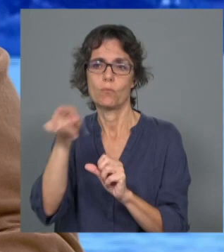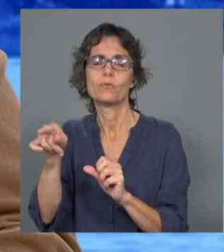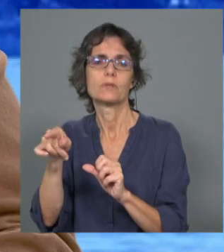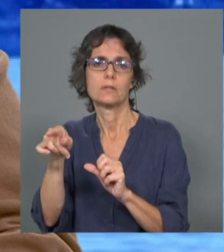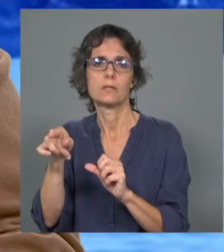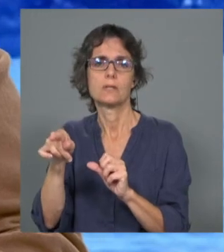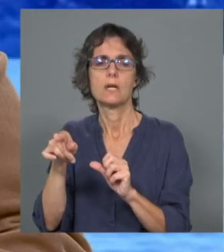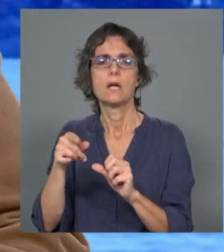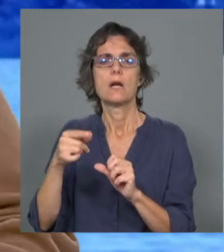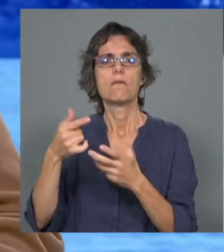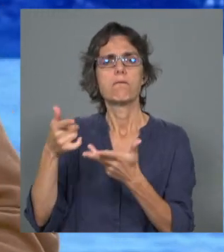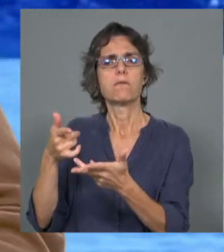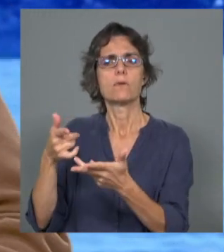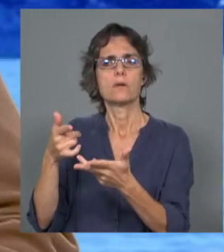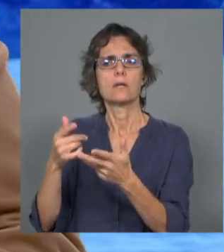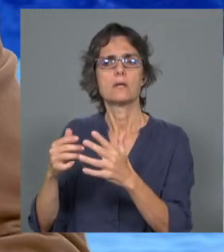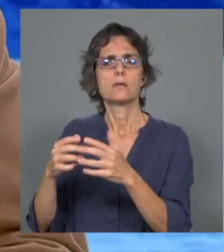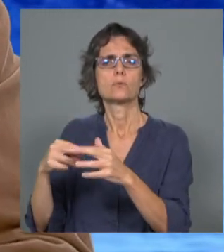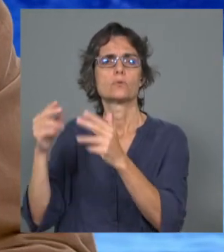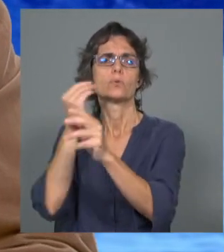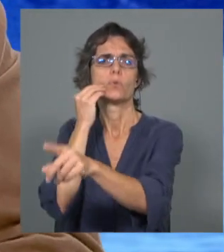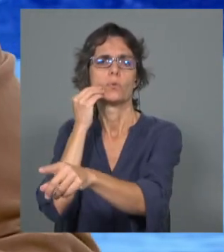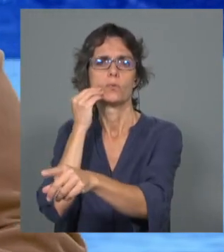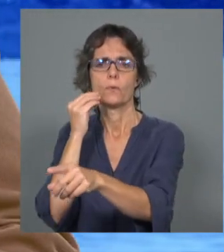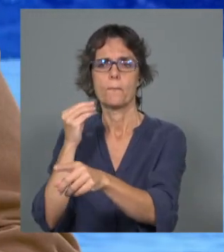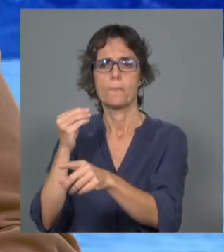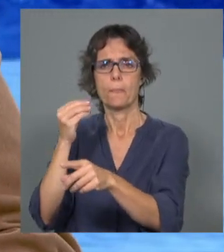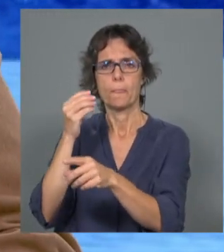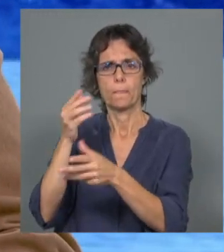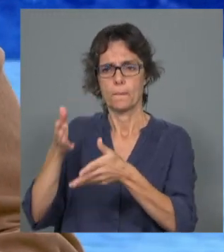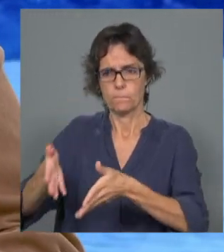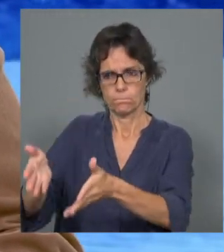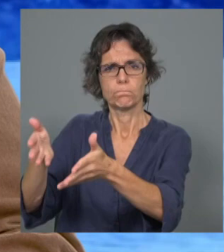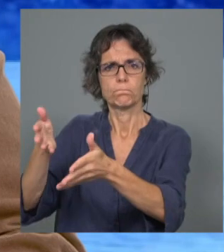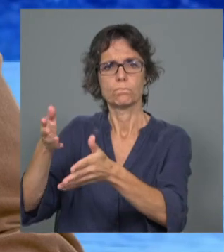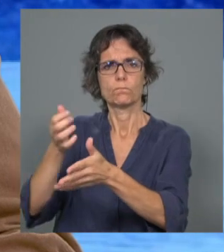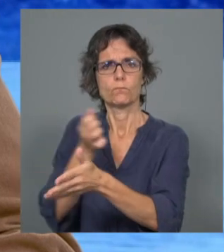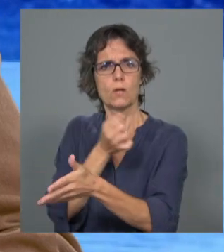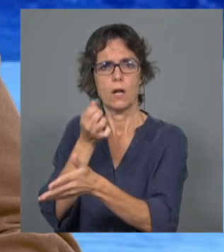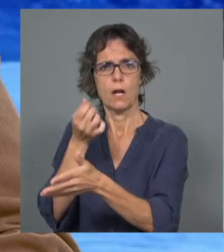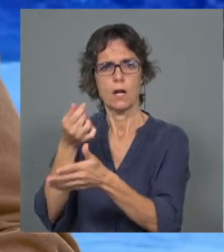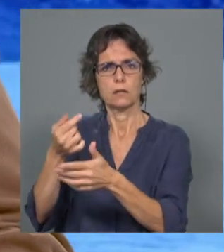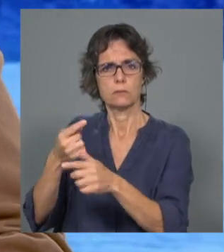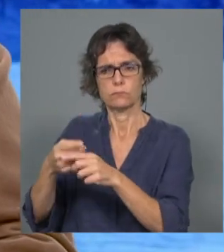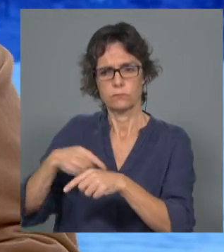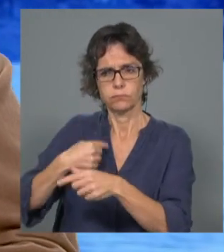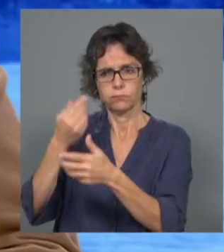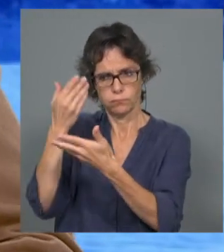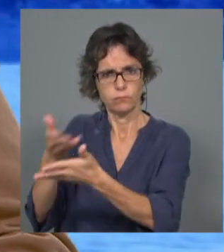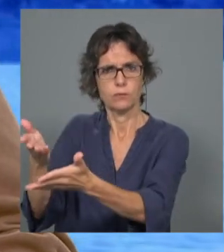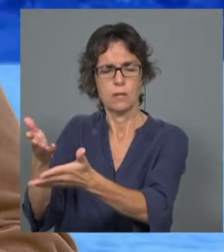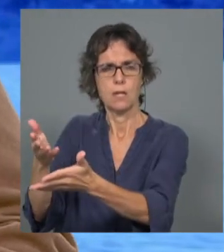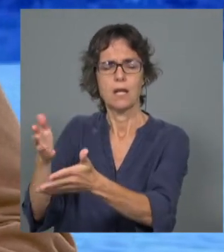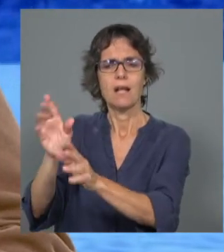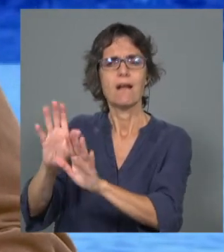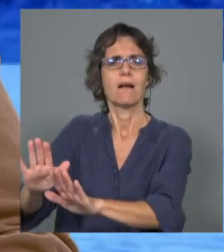sofá, preocuparem-se com a sua vida e as aventuras externas e alguma repressão muito pontual, a população não se mexe.